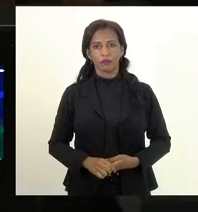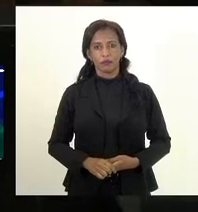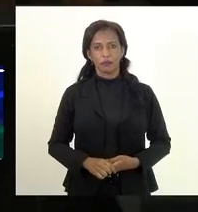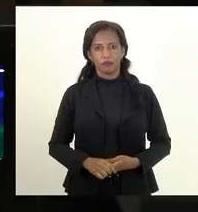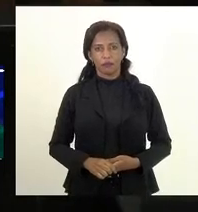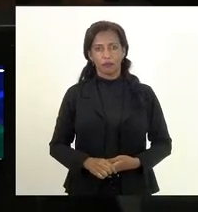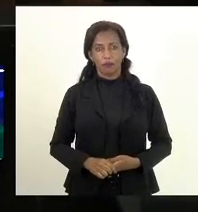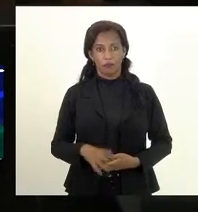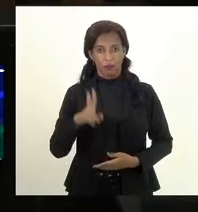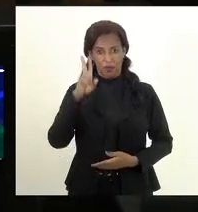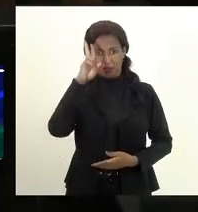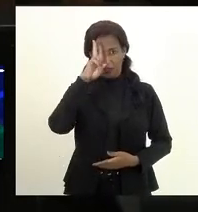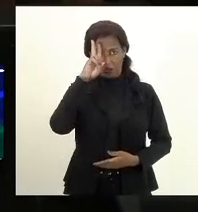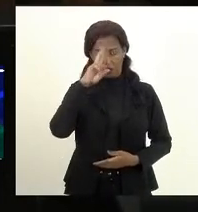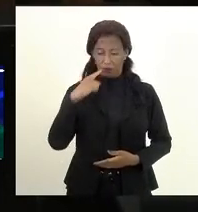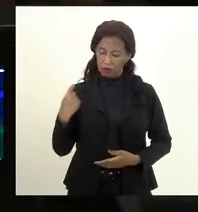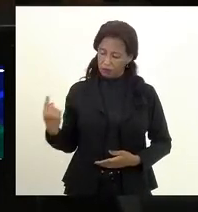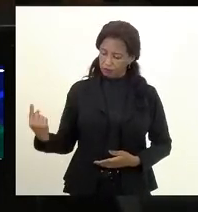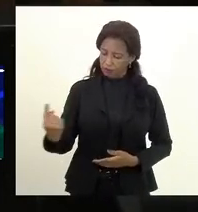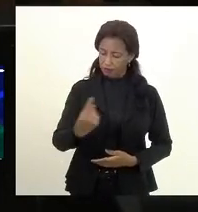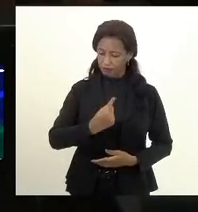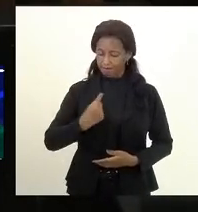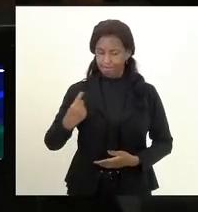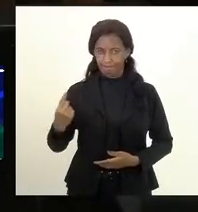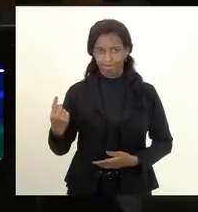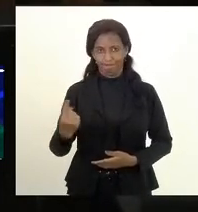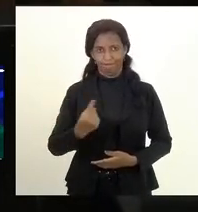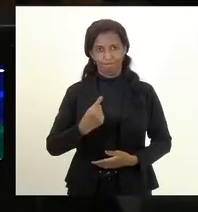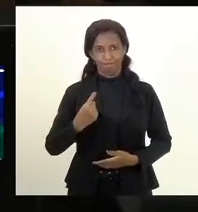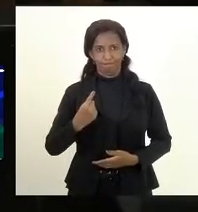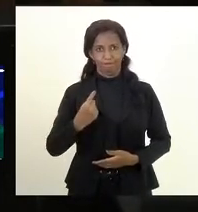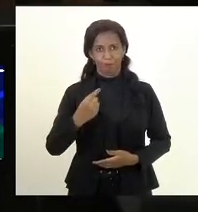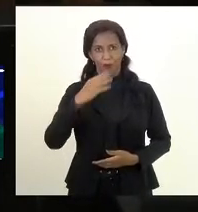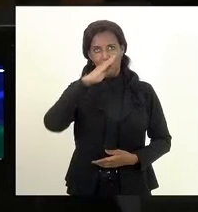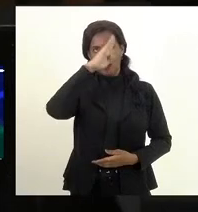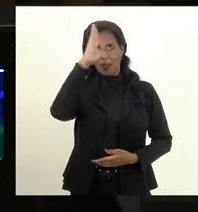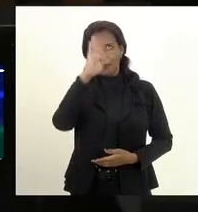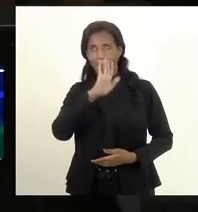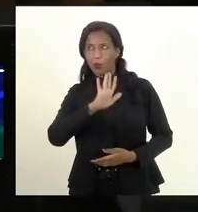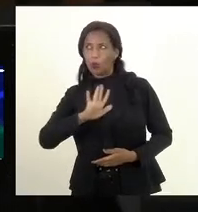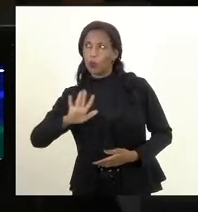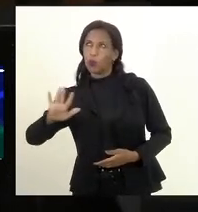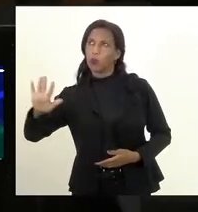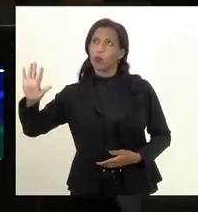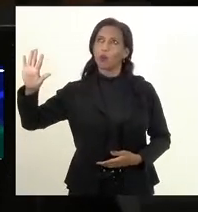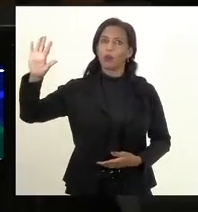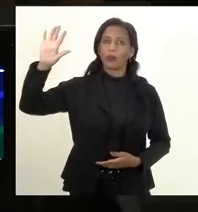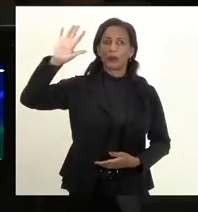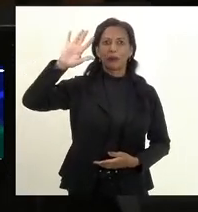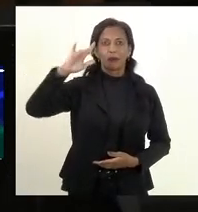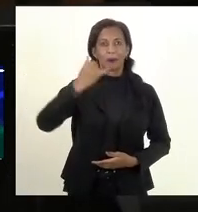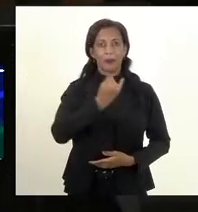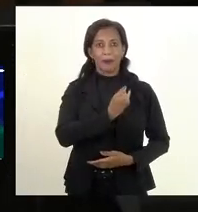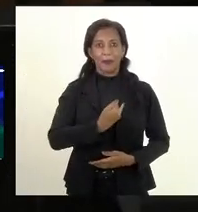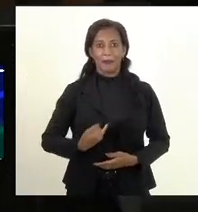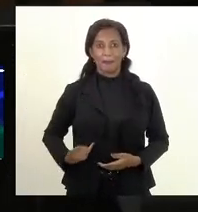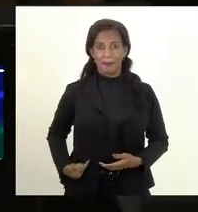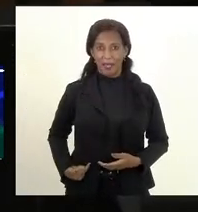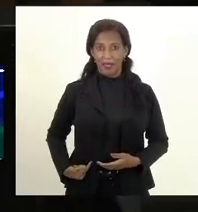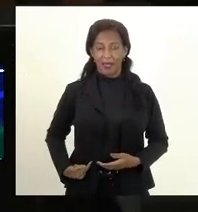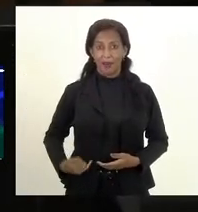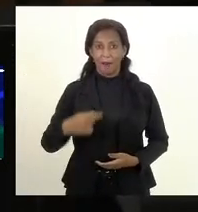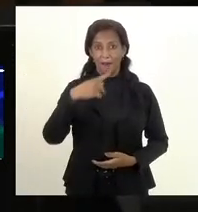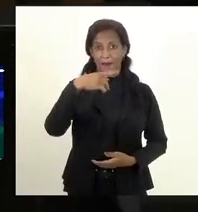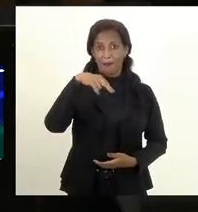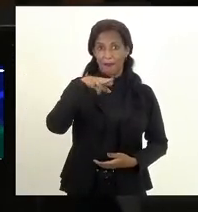e essa história nossa passou pelo Brasil Império o Pedro Primeiro